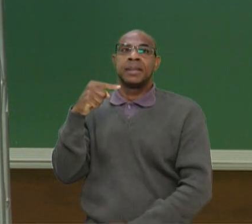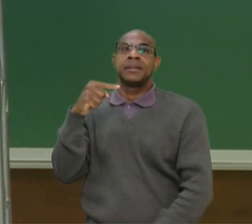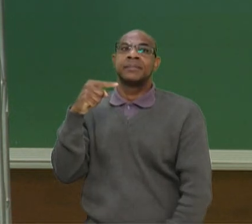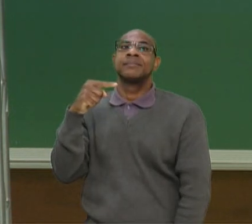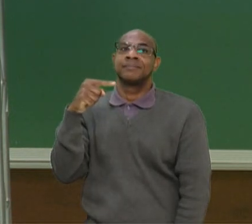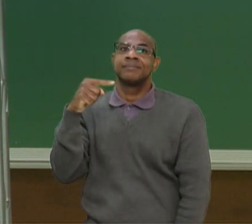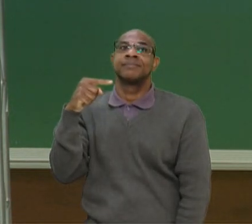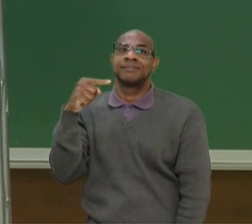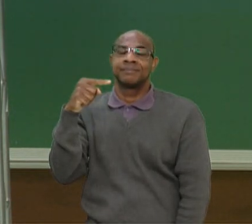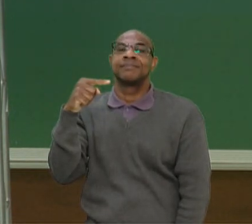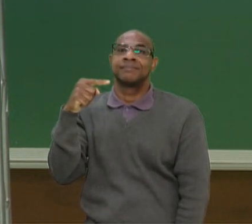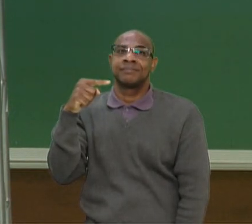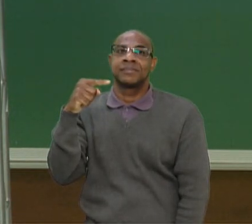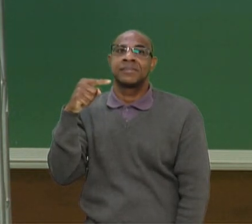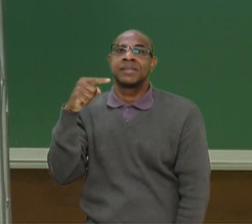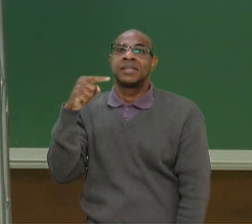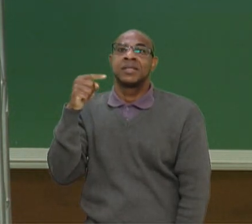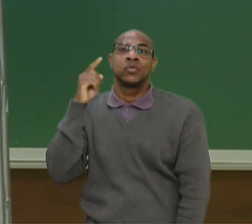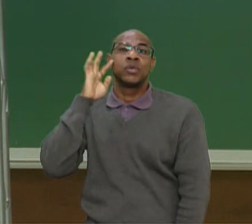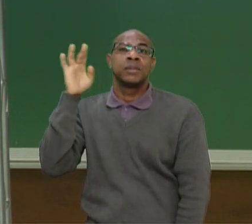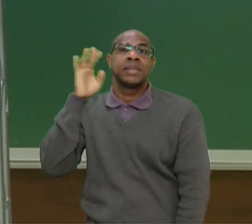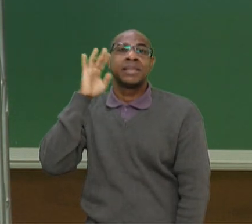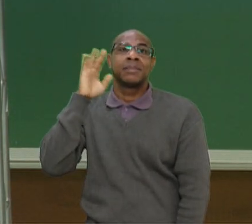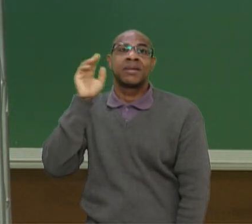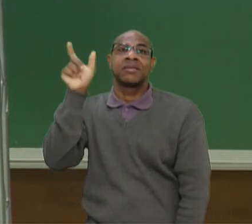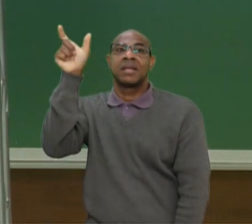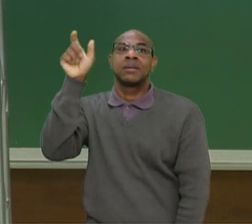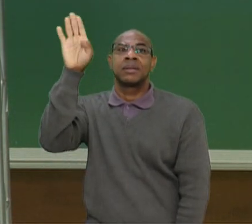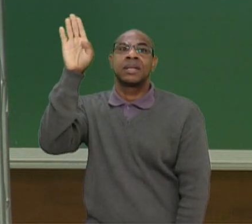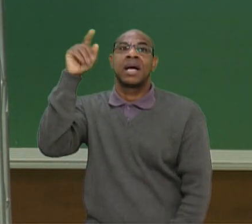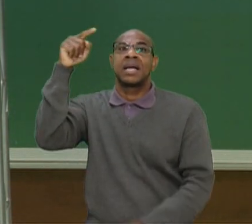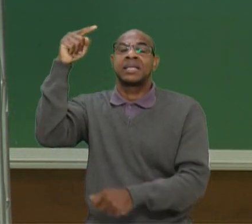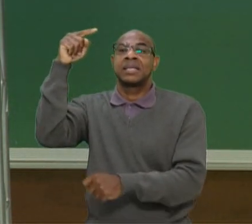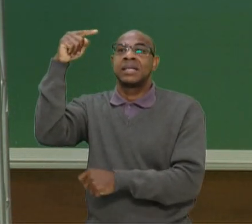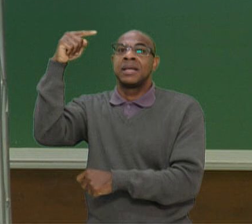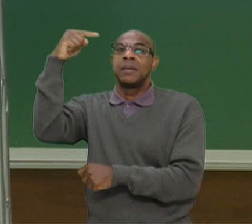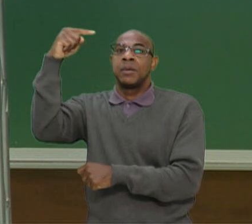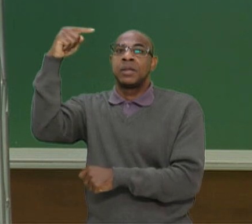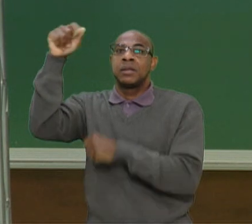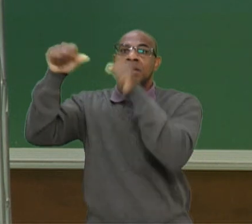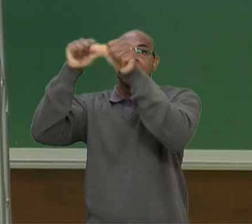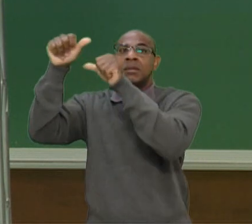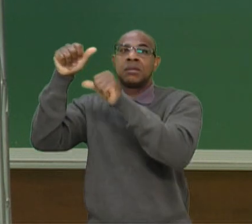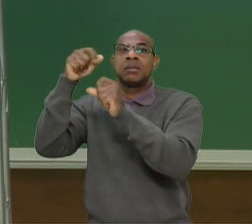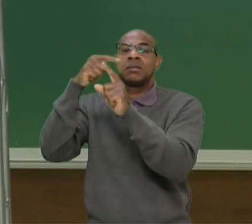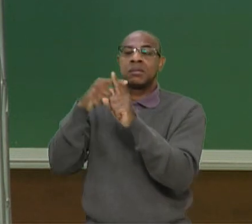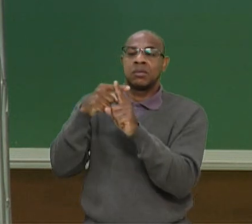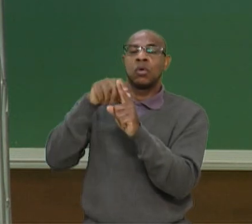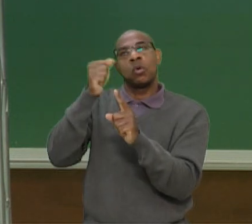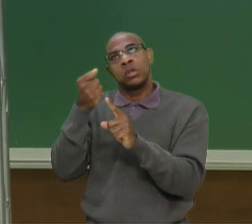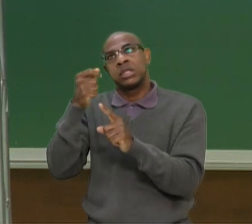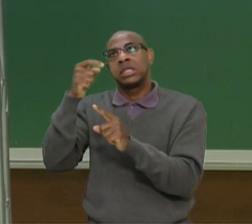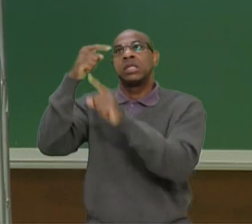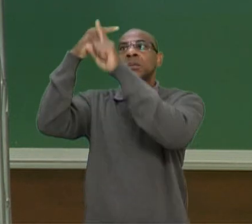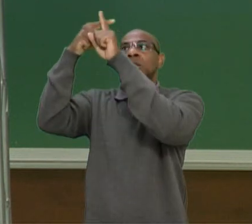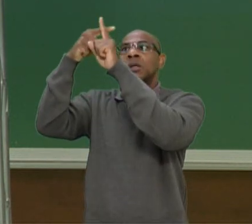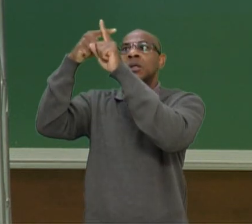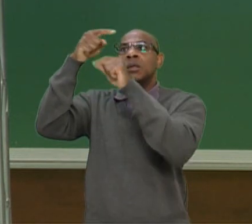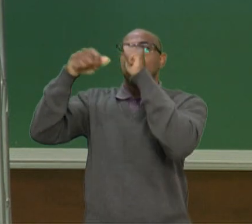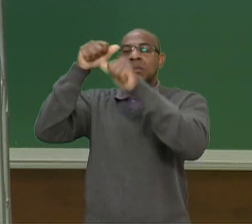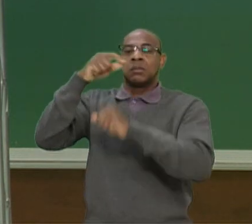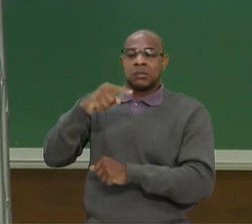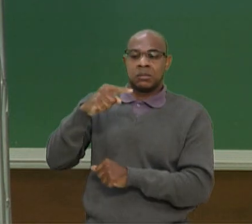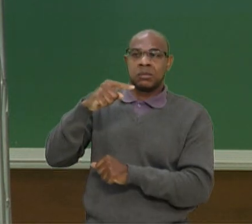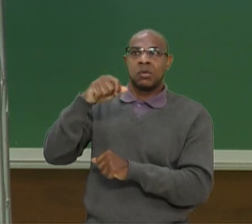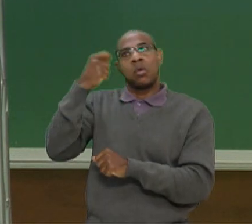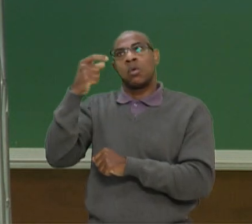da parte imaginária. Então, se aqui tiver positivo, ele vai ficar negativo. Se tiver negativo, vai ficar positivo. Então, é só